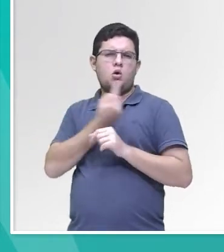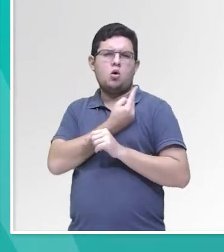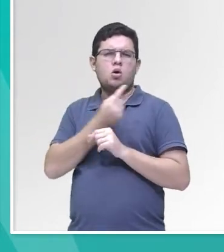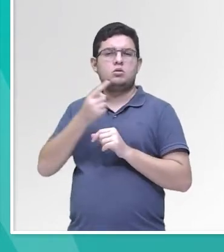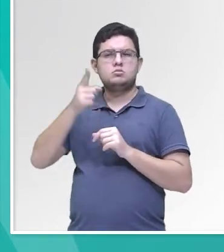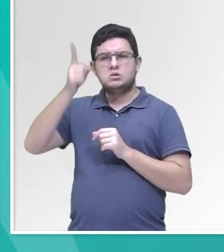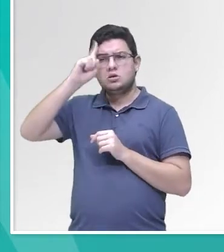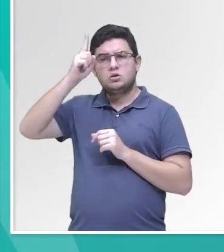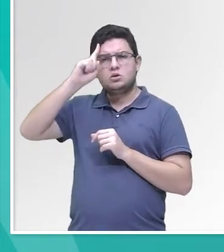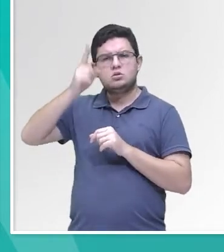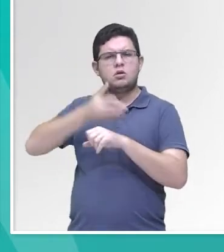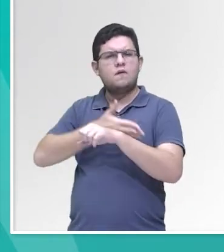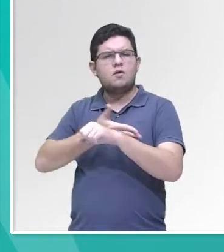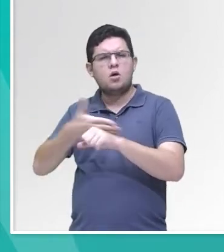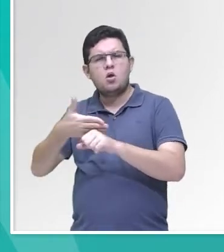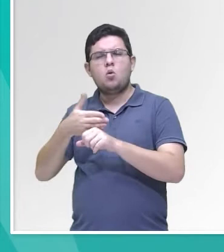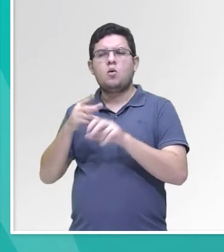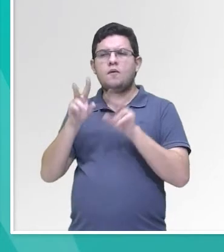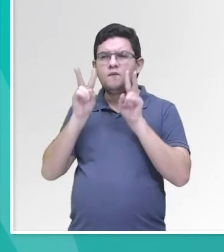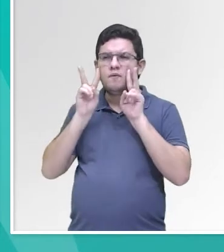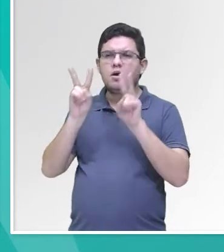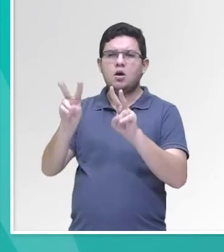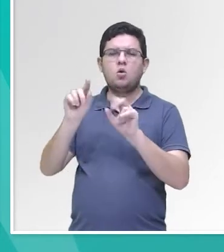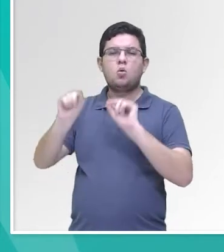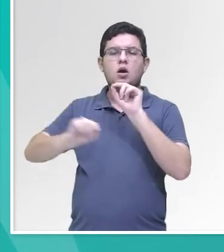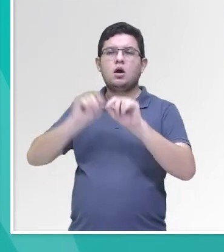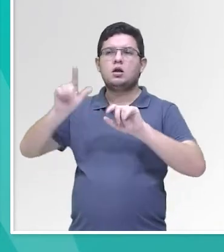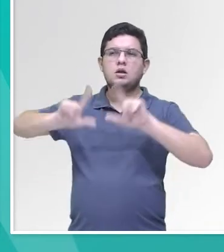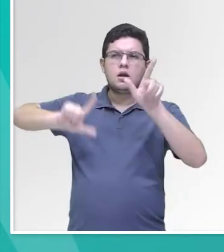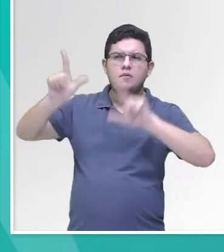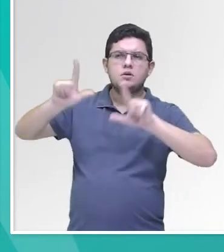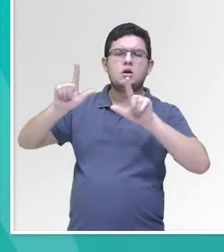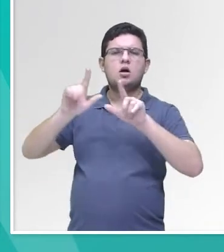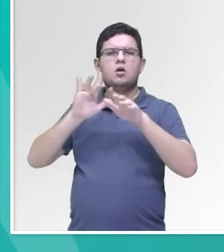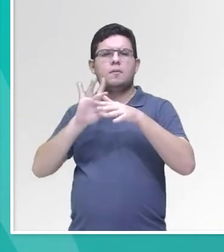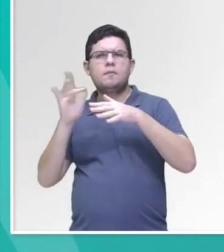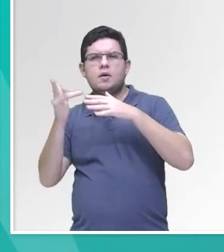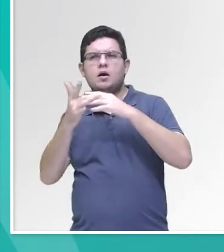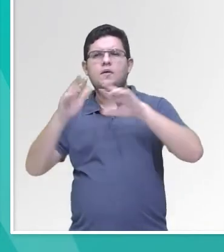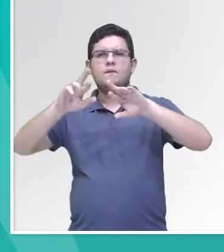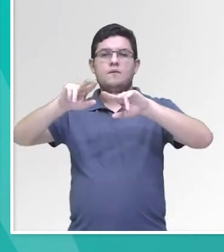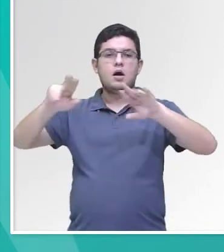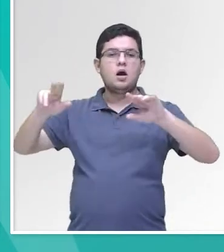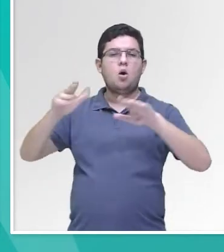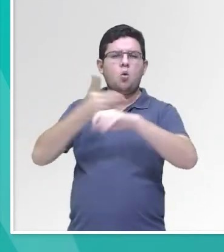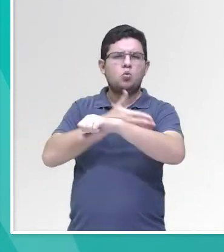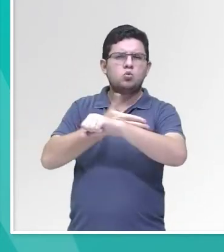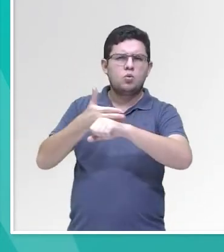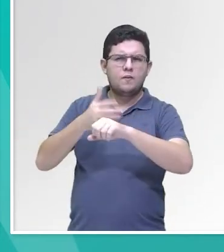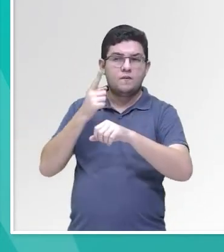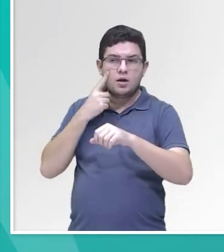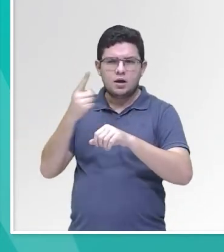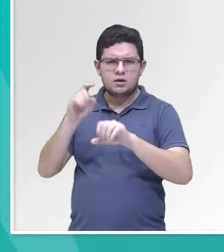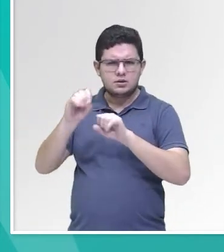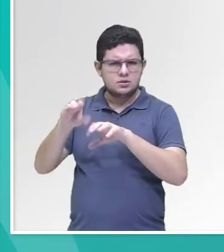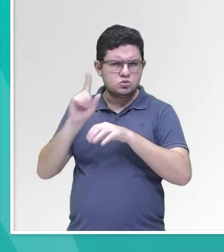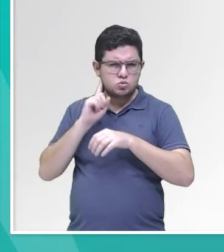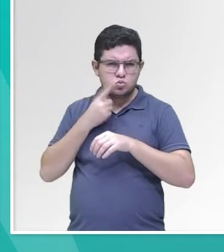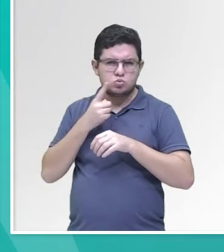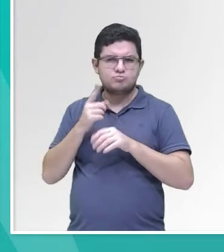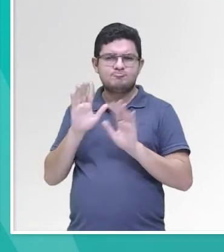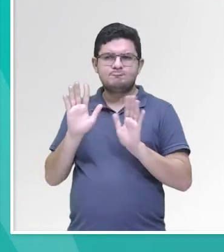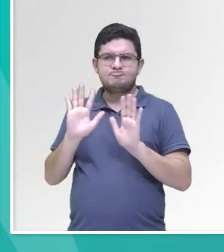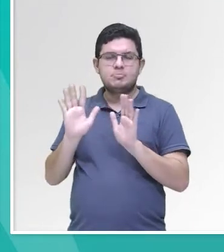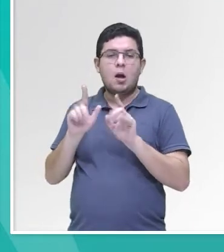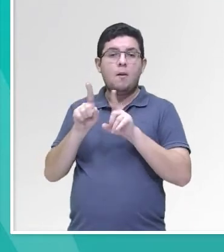muita frequência na mídia, né, nos jornais e revistas, na internet. Fazer uma